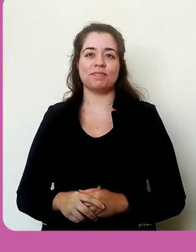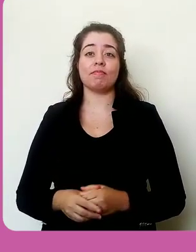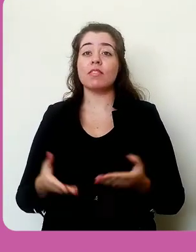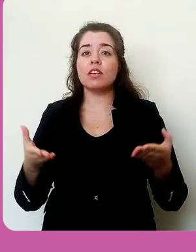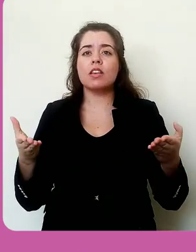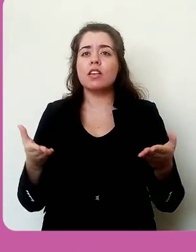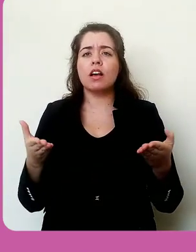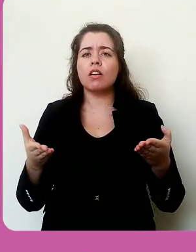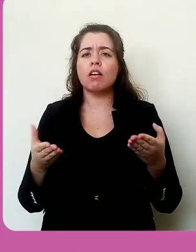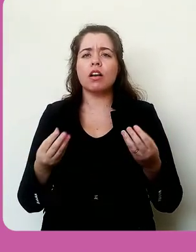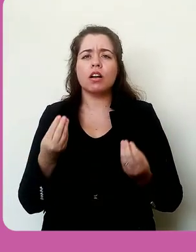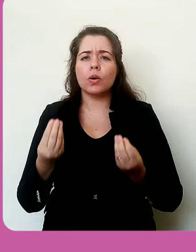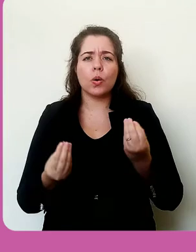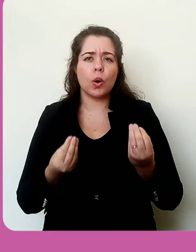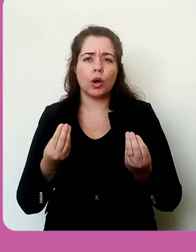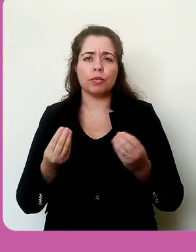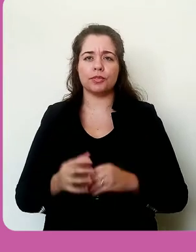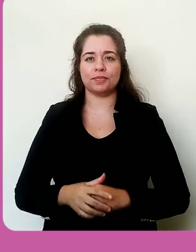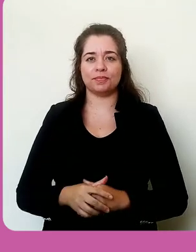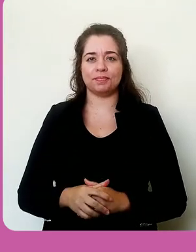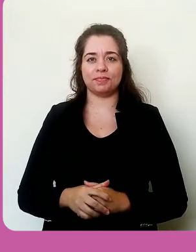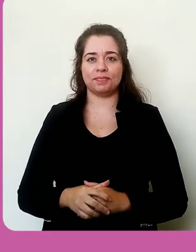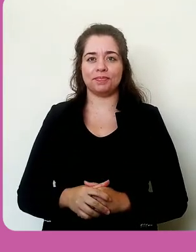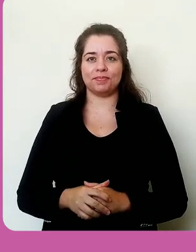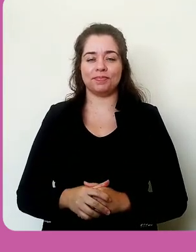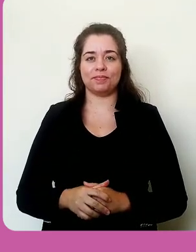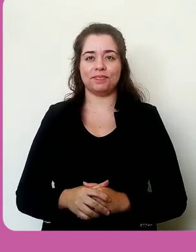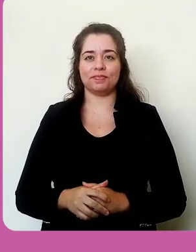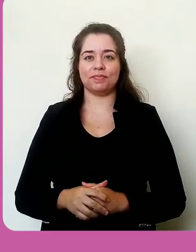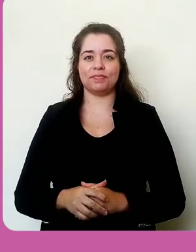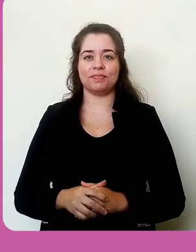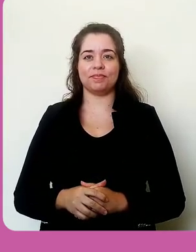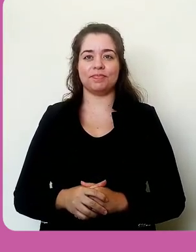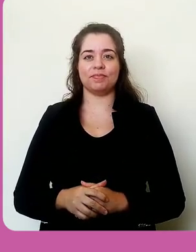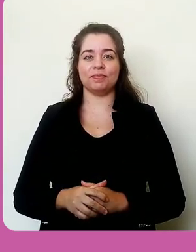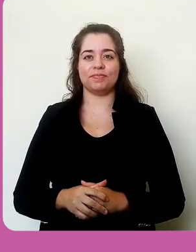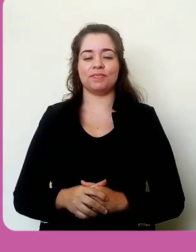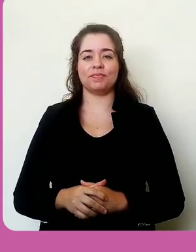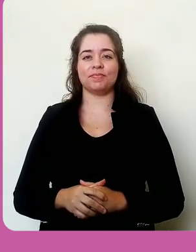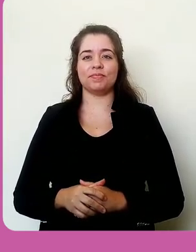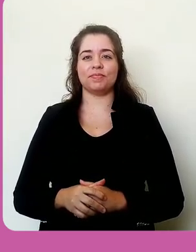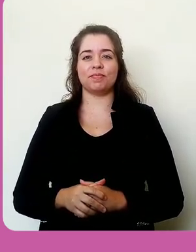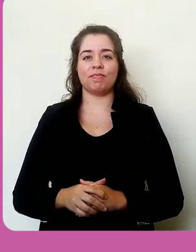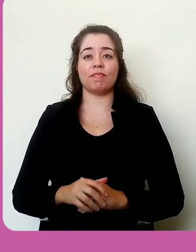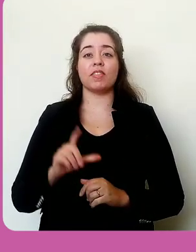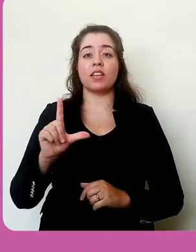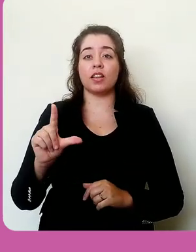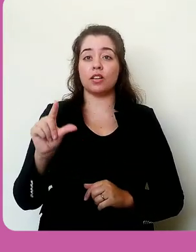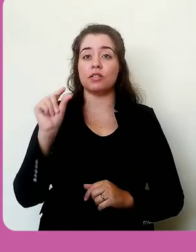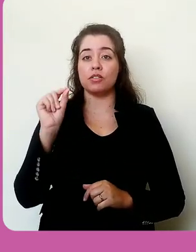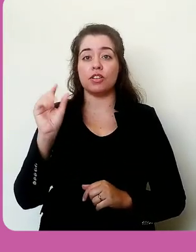Depois de aberto o seu vídeo, clique aqui no link Compartilhar